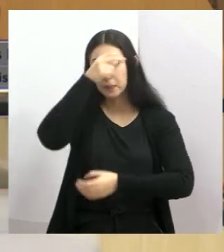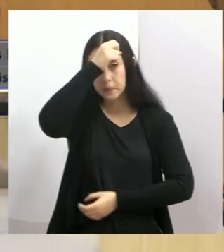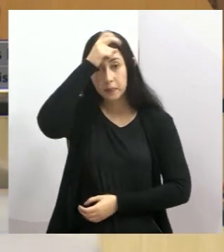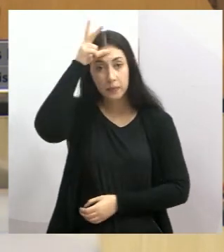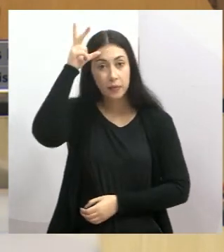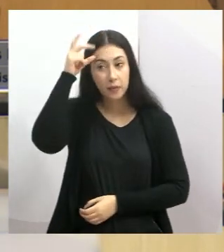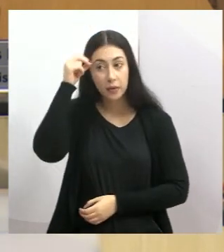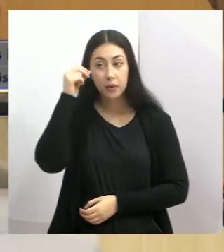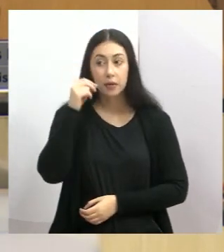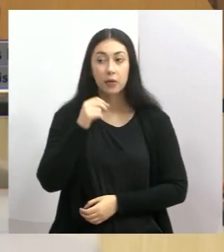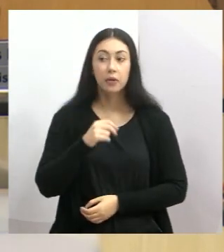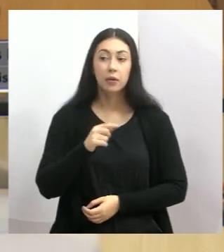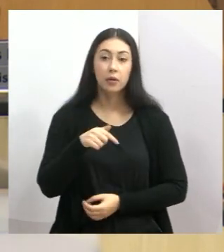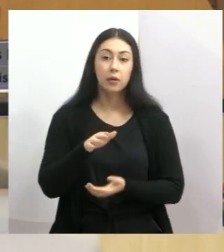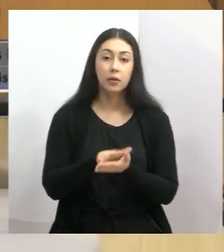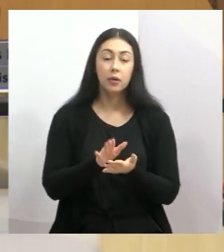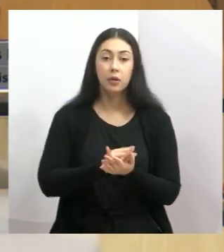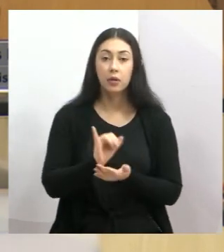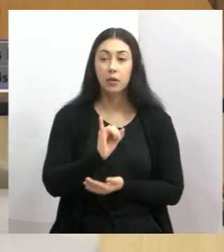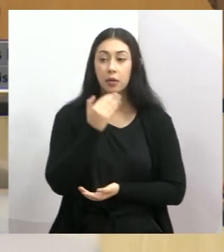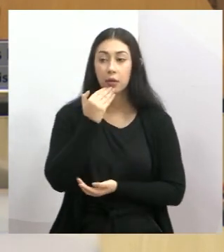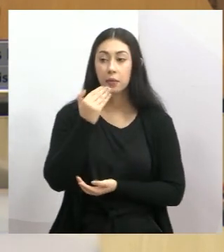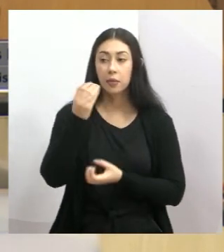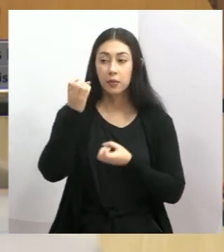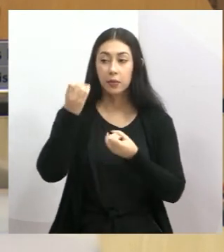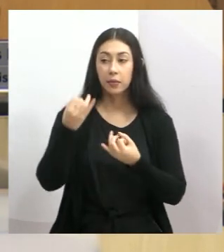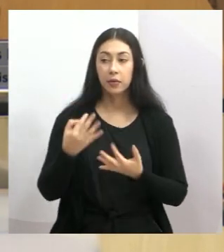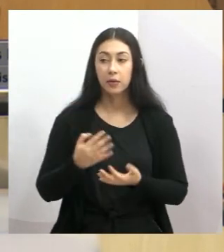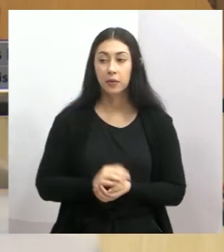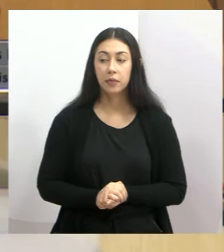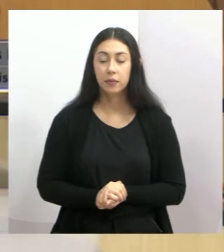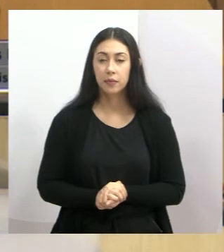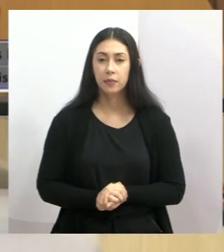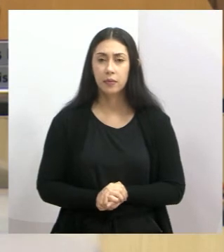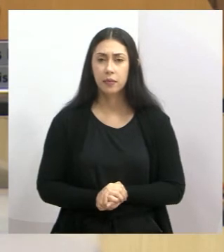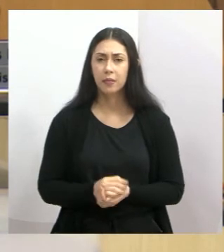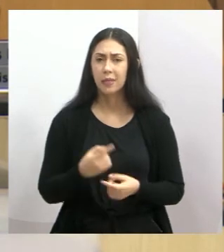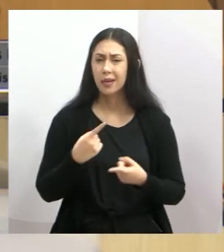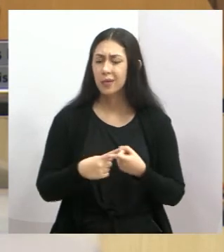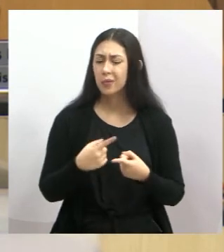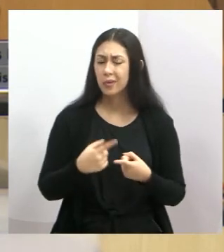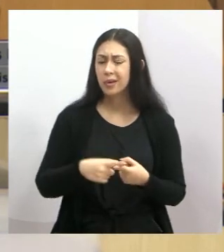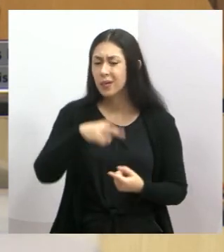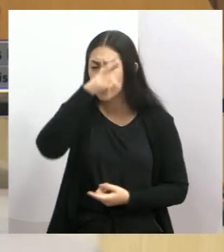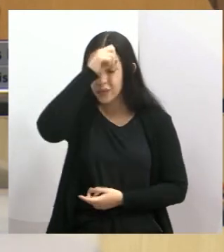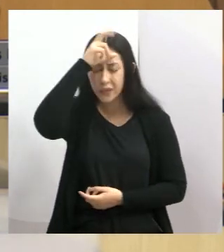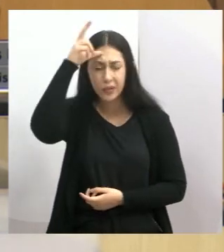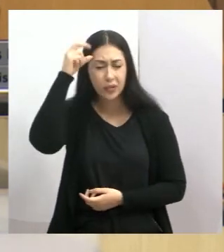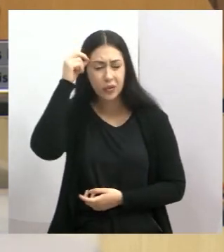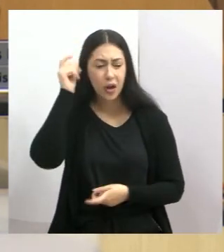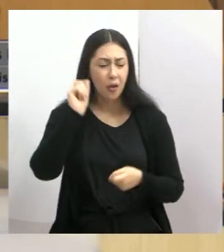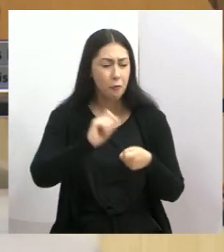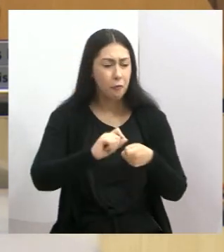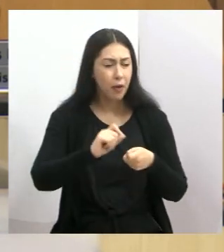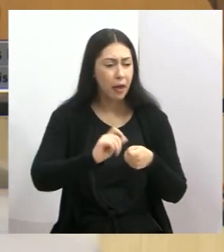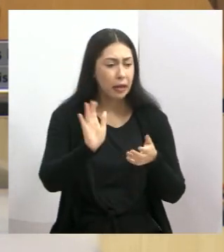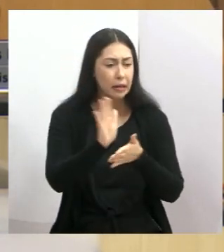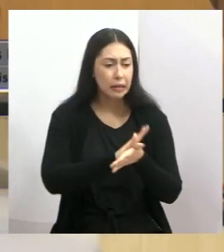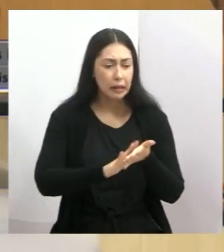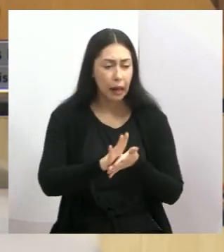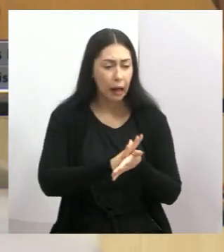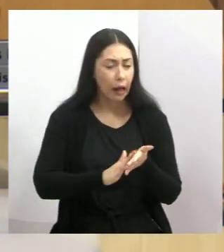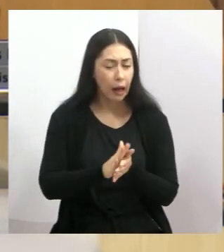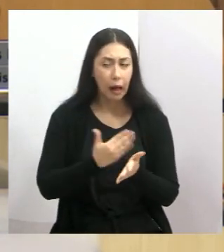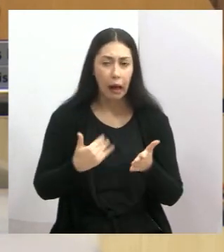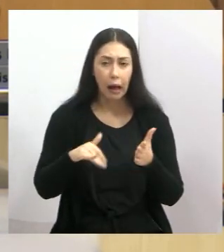Municipal de Jacareí o seguinte de informações porque a prefeitura ainda não realizou a implantação dos